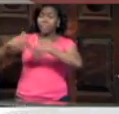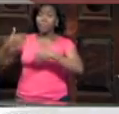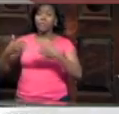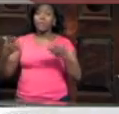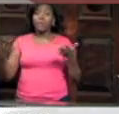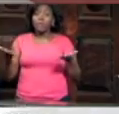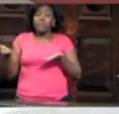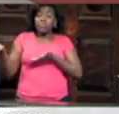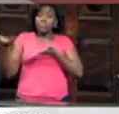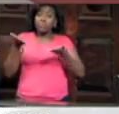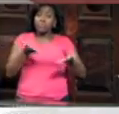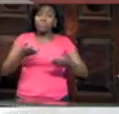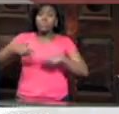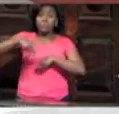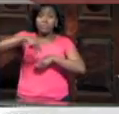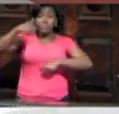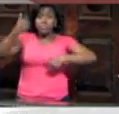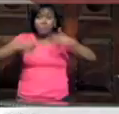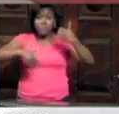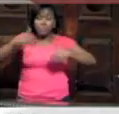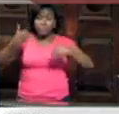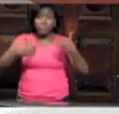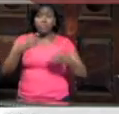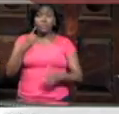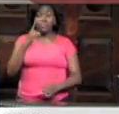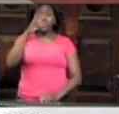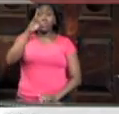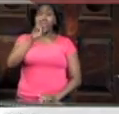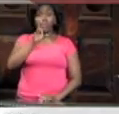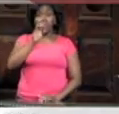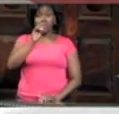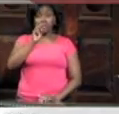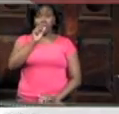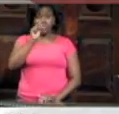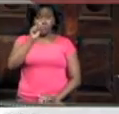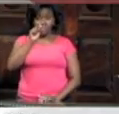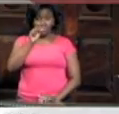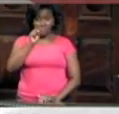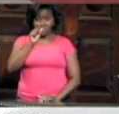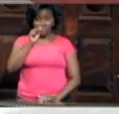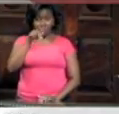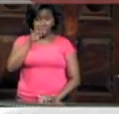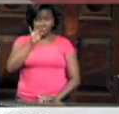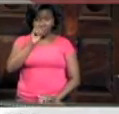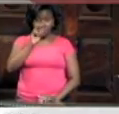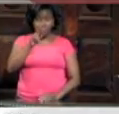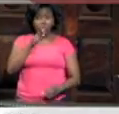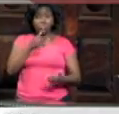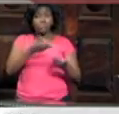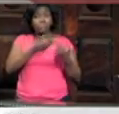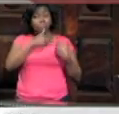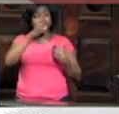para fazer uso da palavra o doutor Omar da Rosa Santos, representando a Academia Nacional de Medicina.